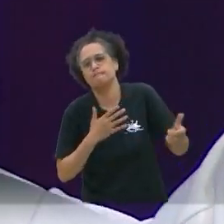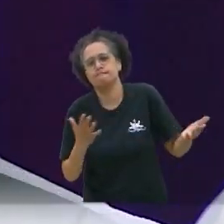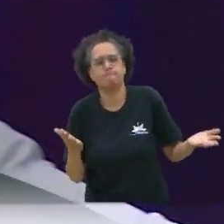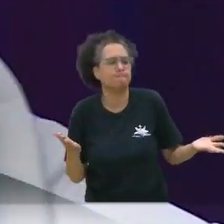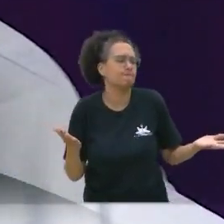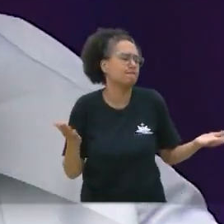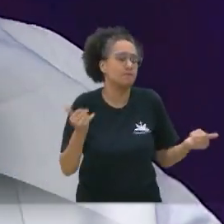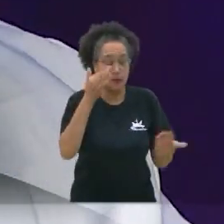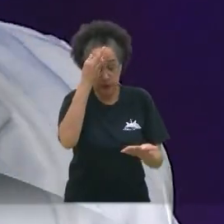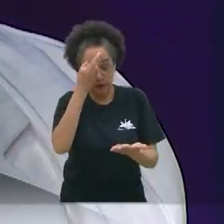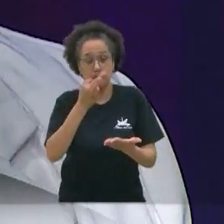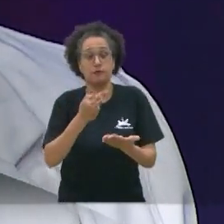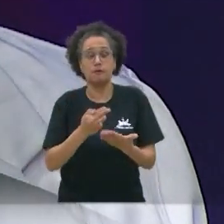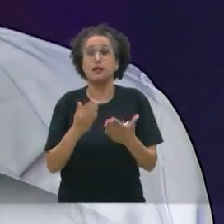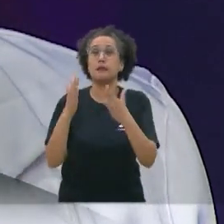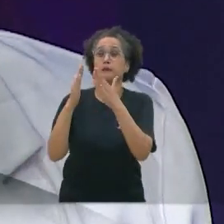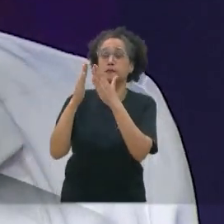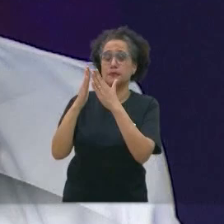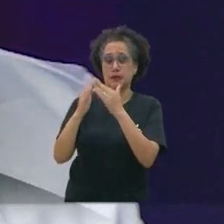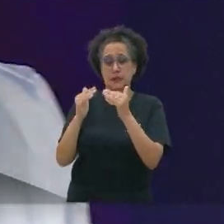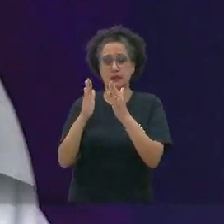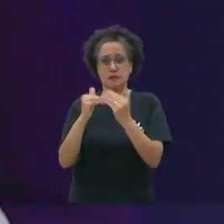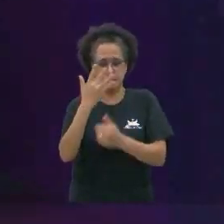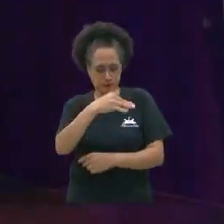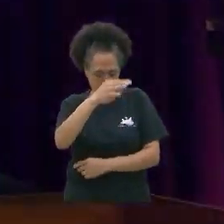meu irmão, peça com fé, Espírito.